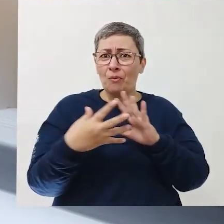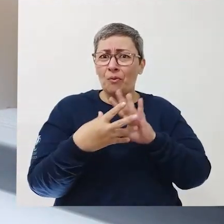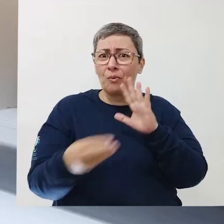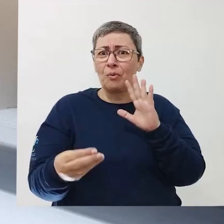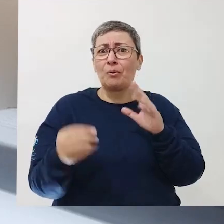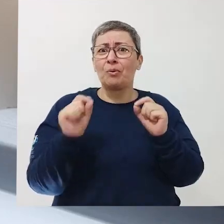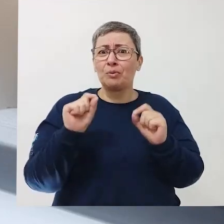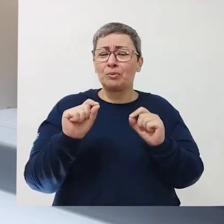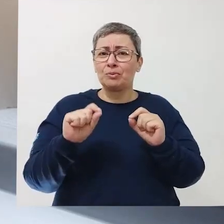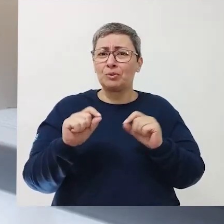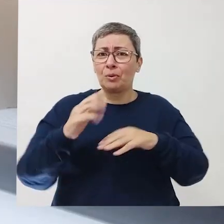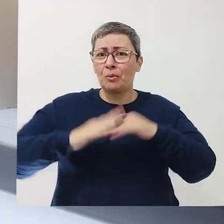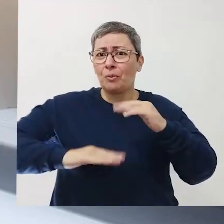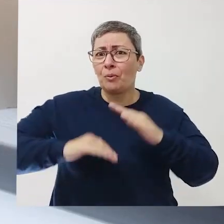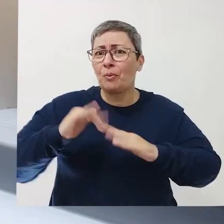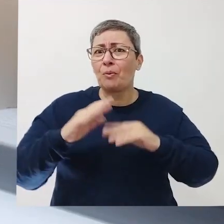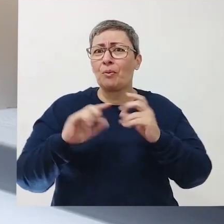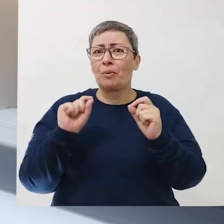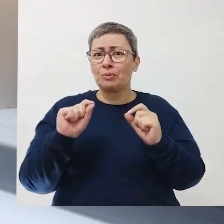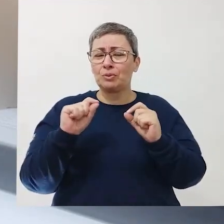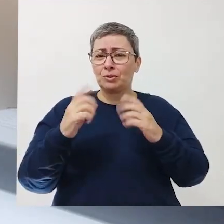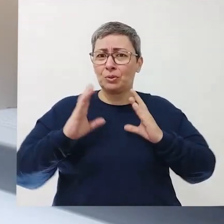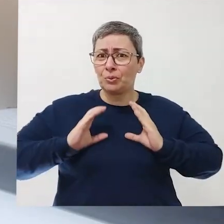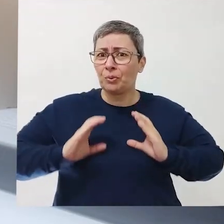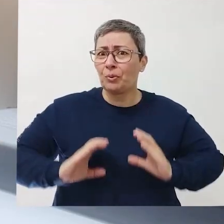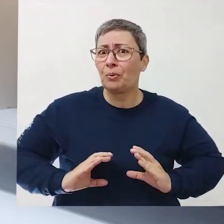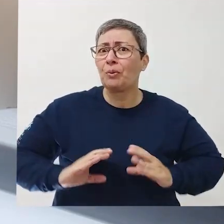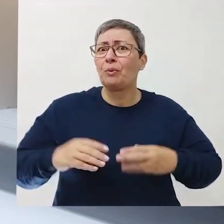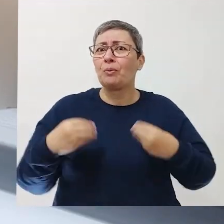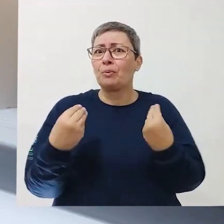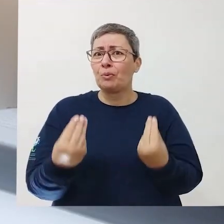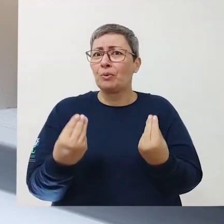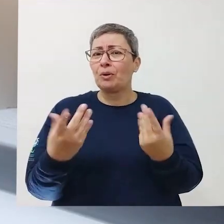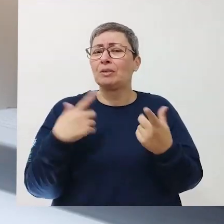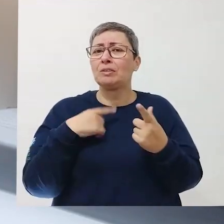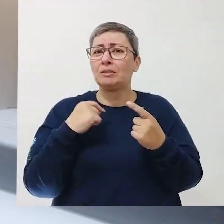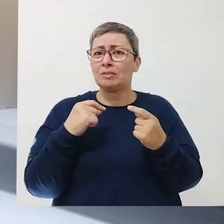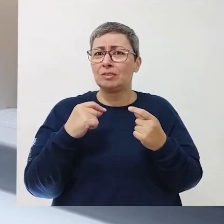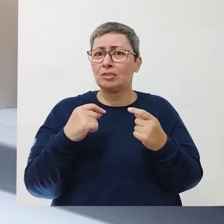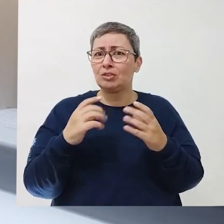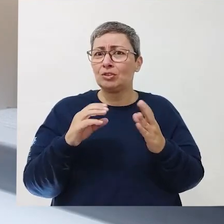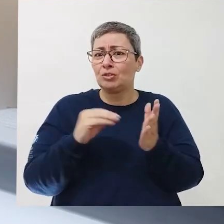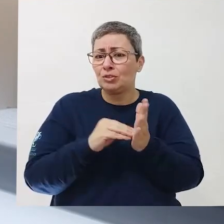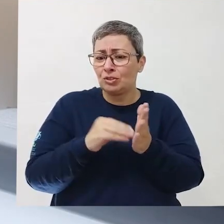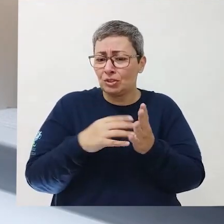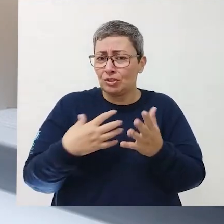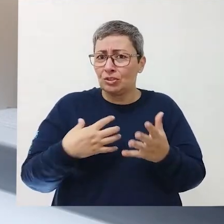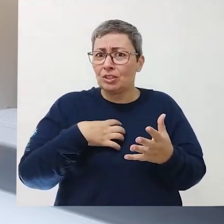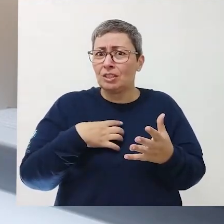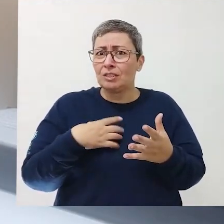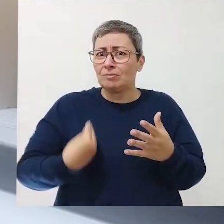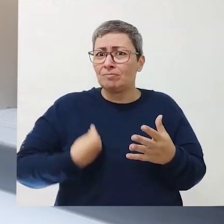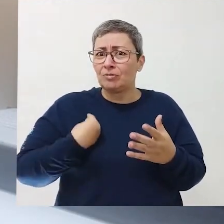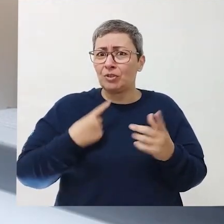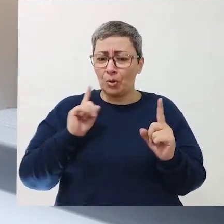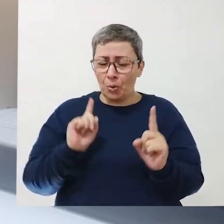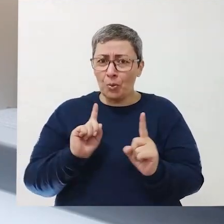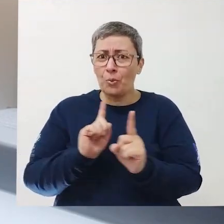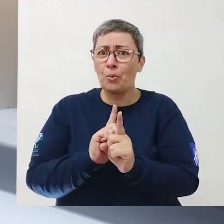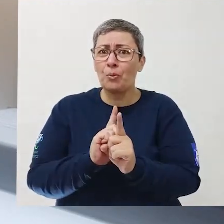O dia continua tendo 24 horas, né? Mesmo depois de a tecnologia